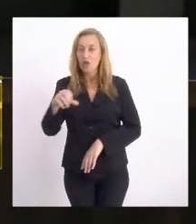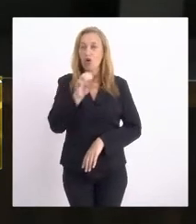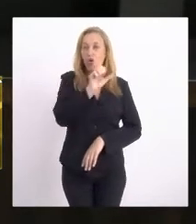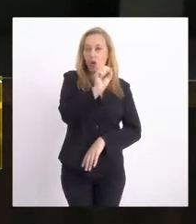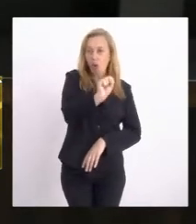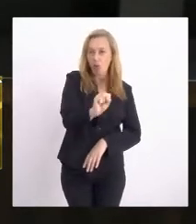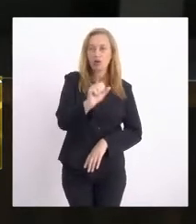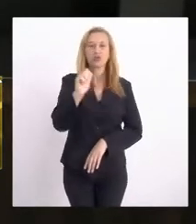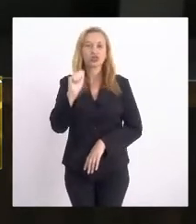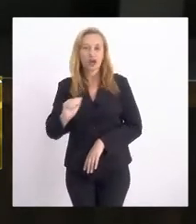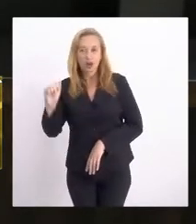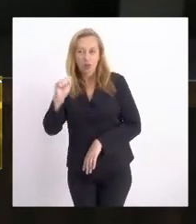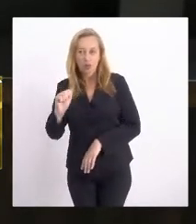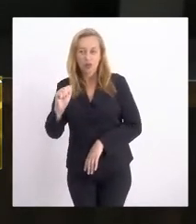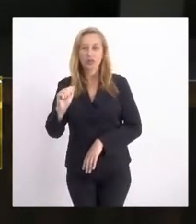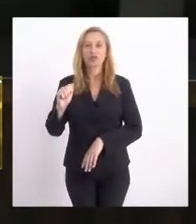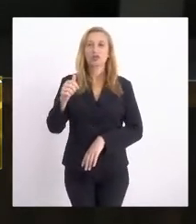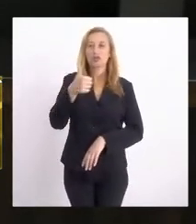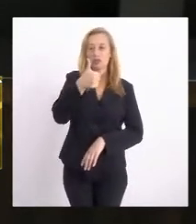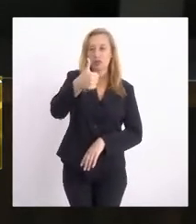agosto de 1989